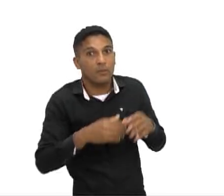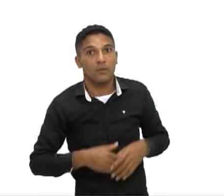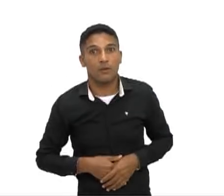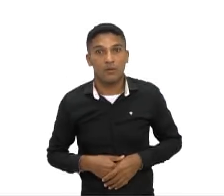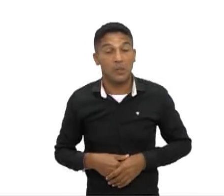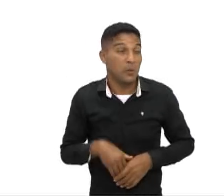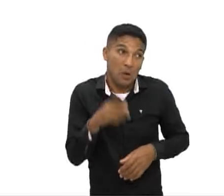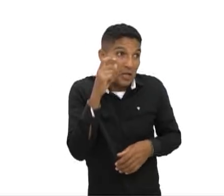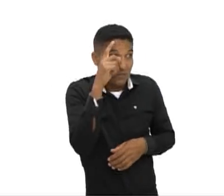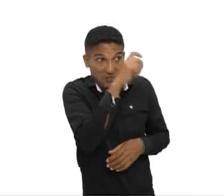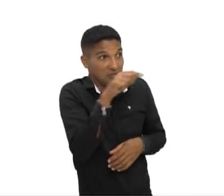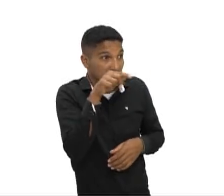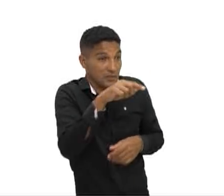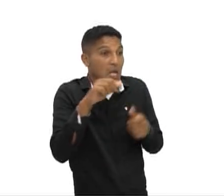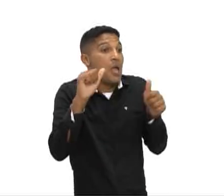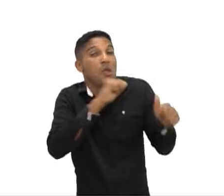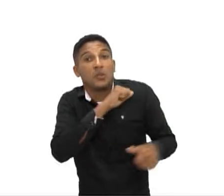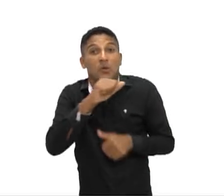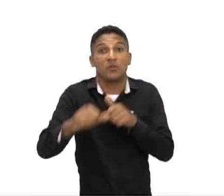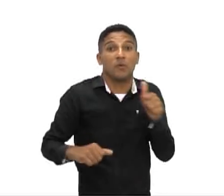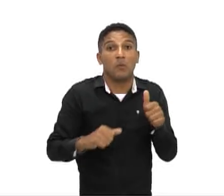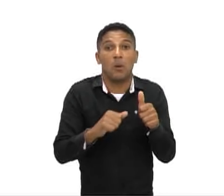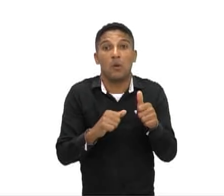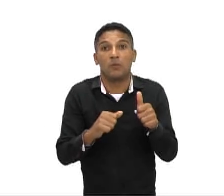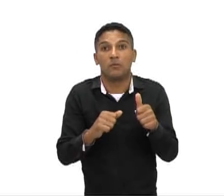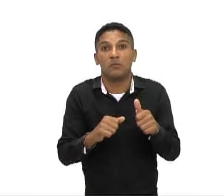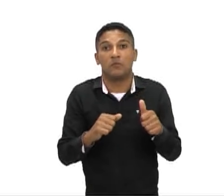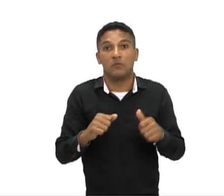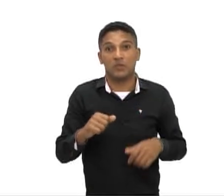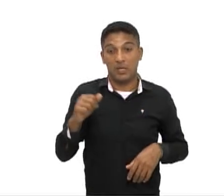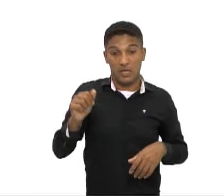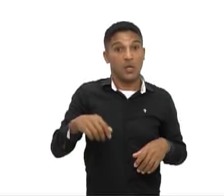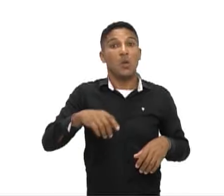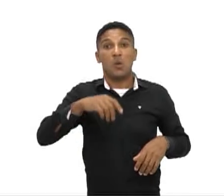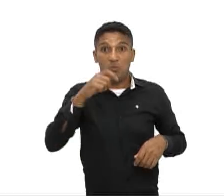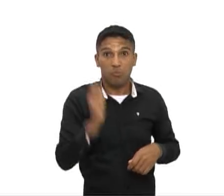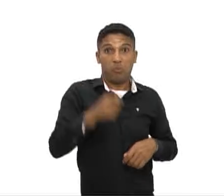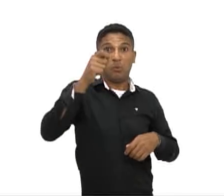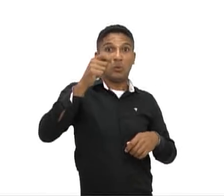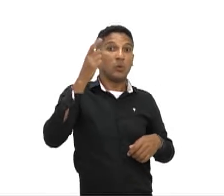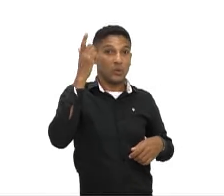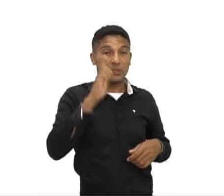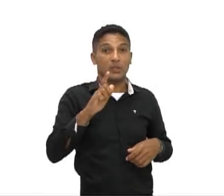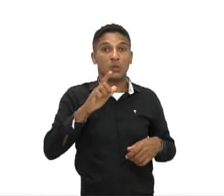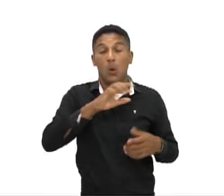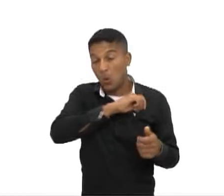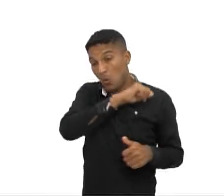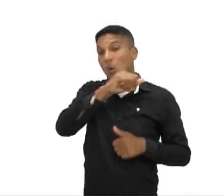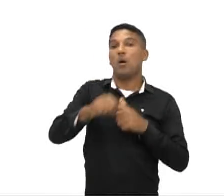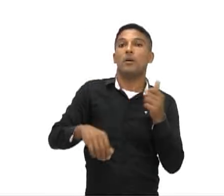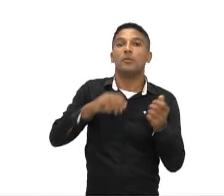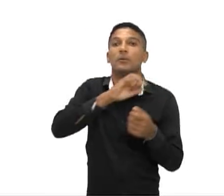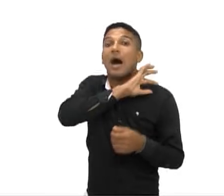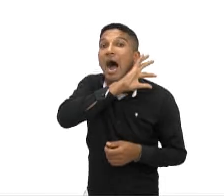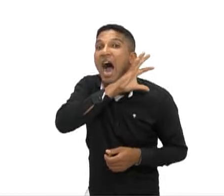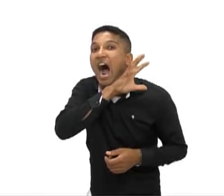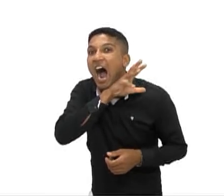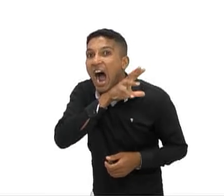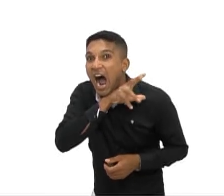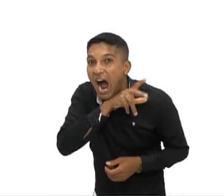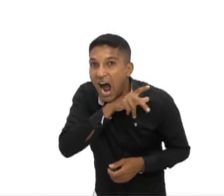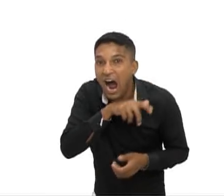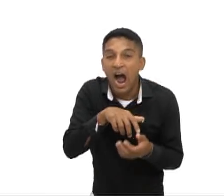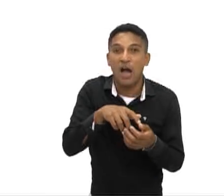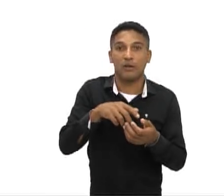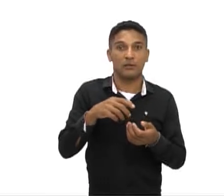sido tão difícil, grandalhão como é, se transformar em um animal enorme. Eu só queria ver se conseguia